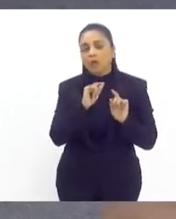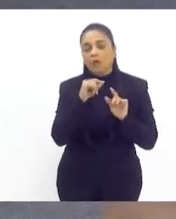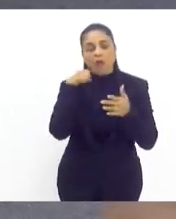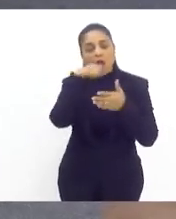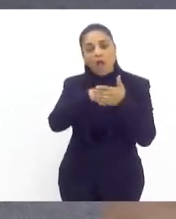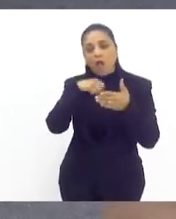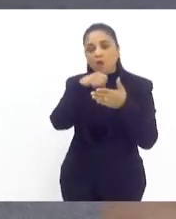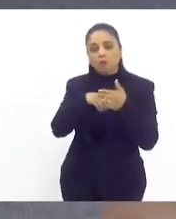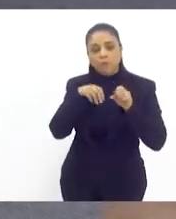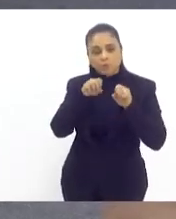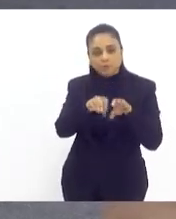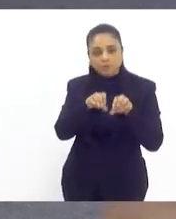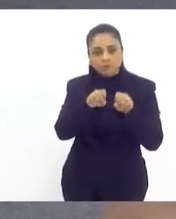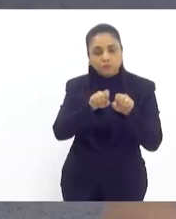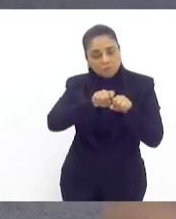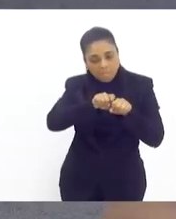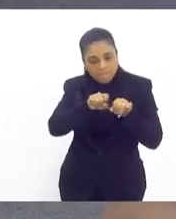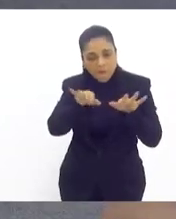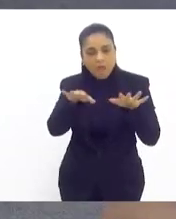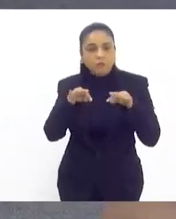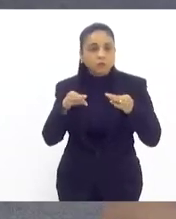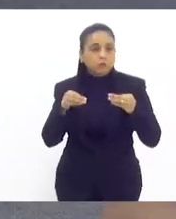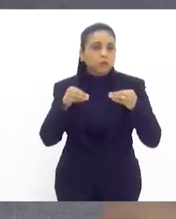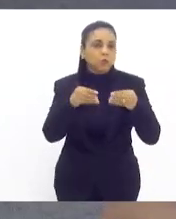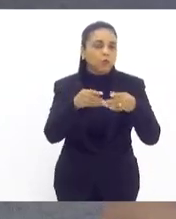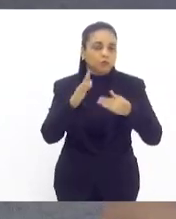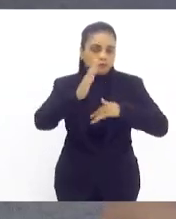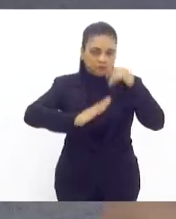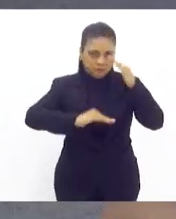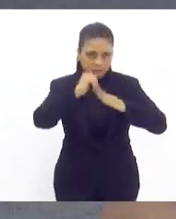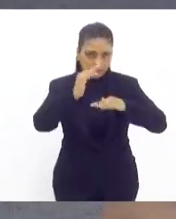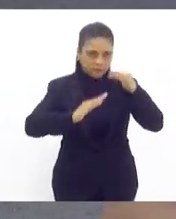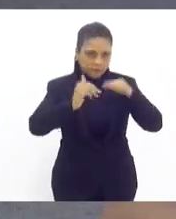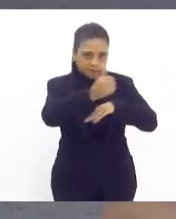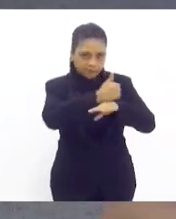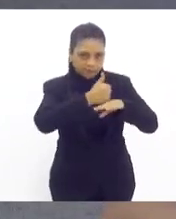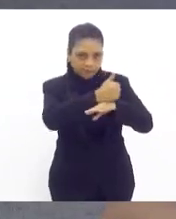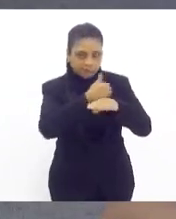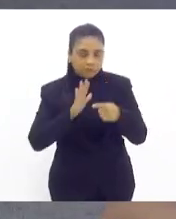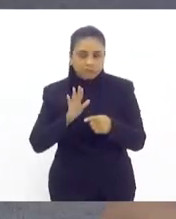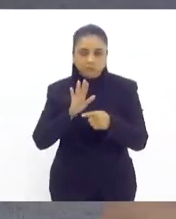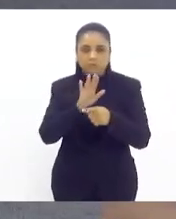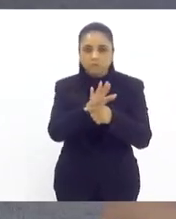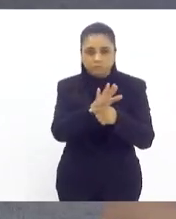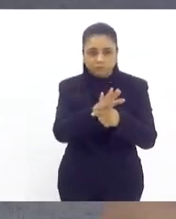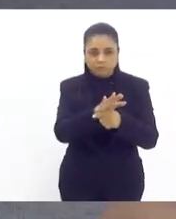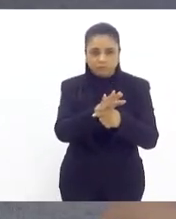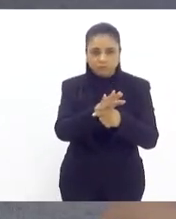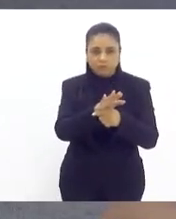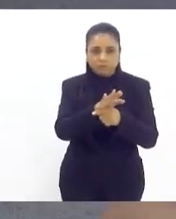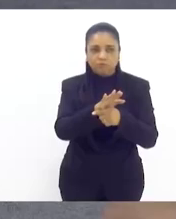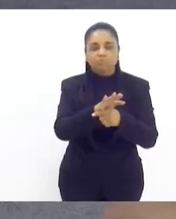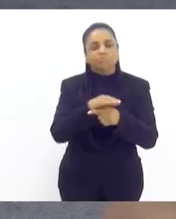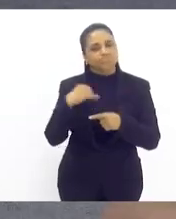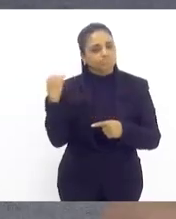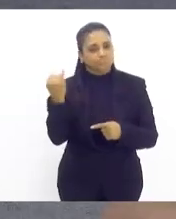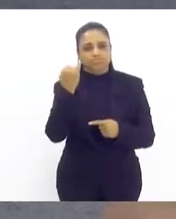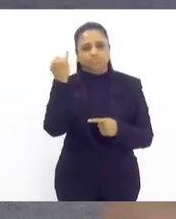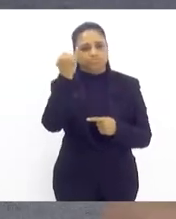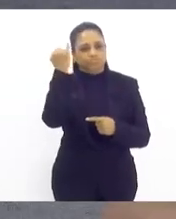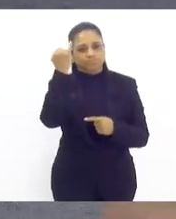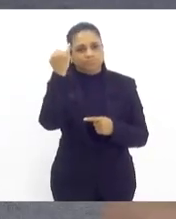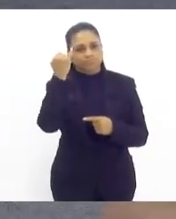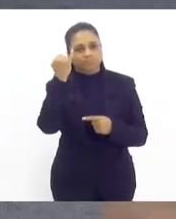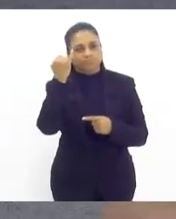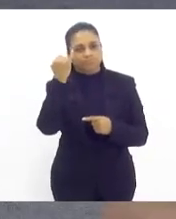pela educação possa abranger a todas as categorias que contribuem de uma maneira muito bacana muito